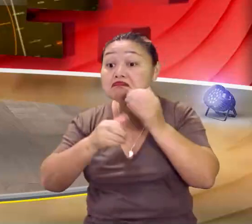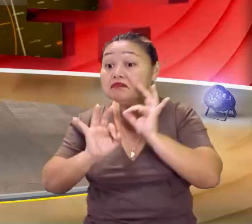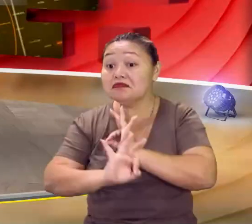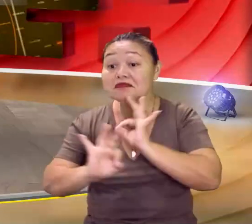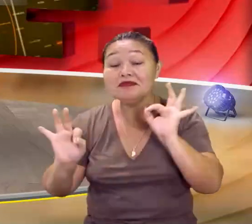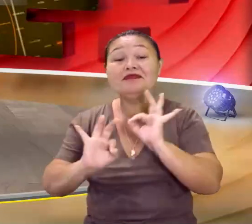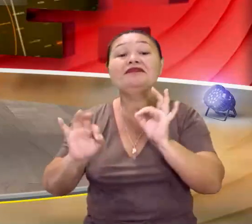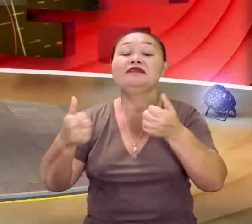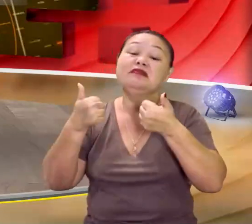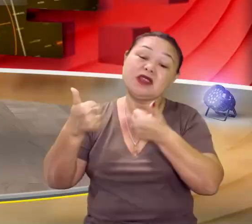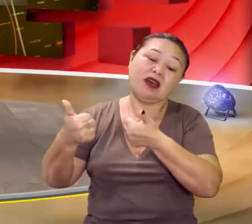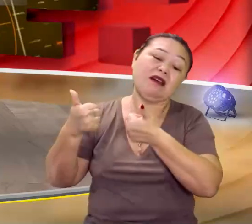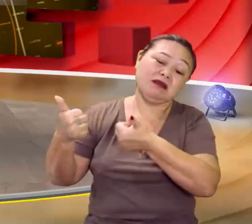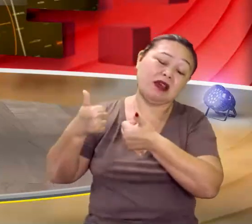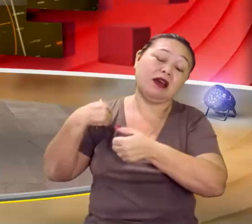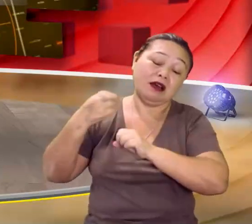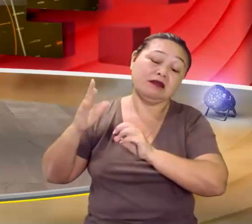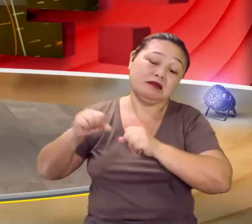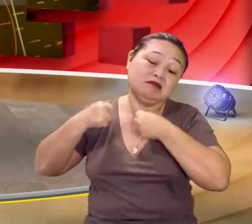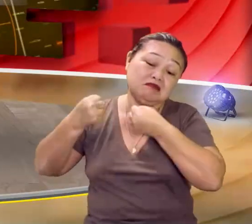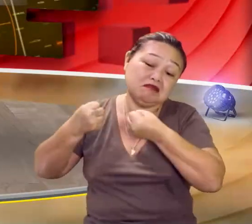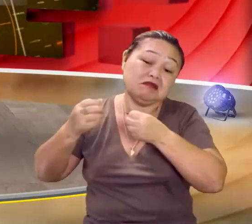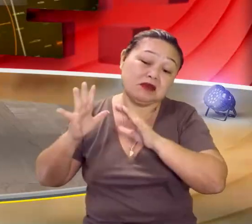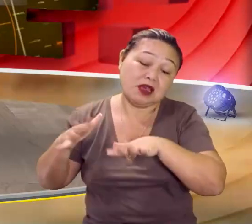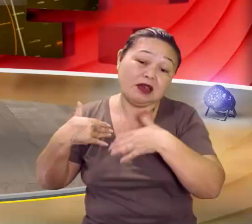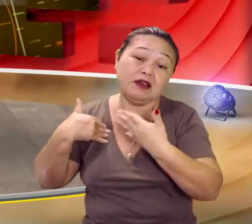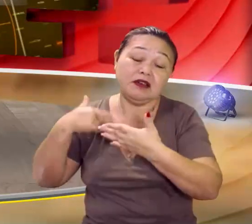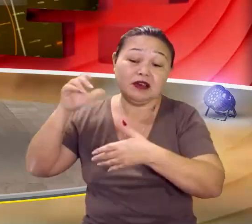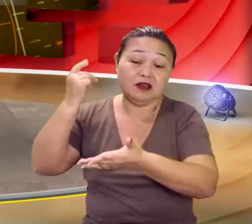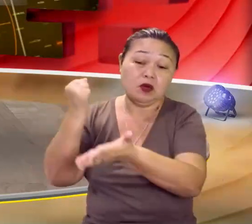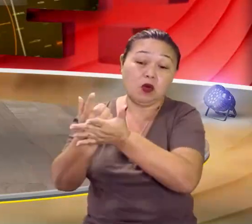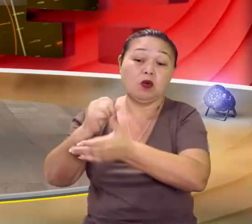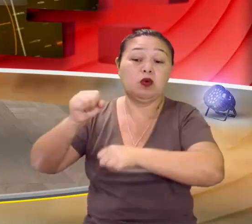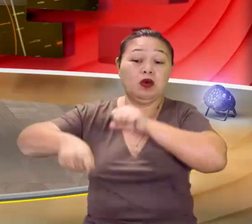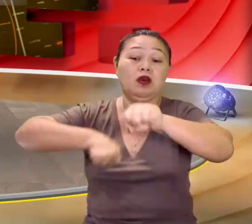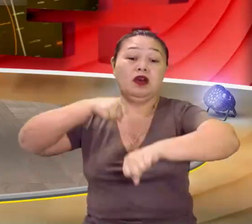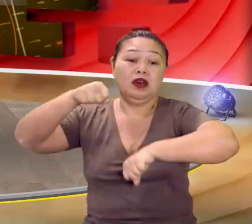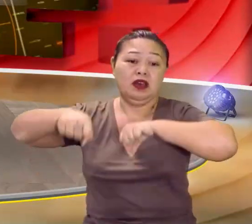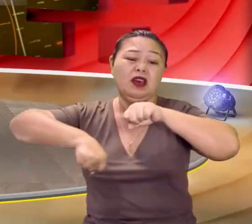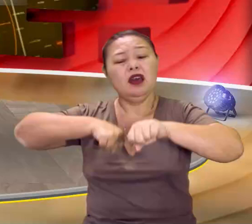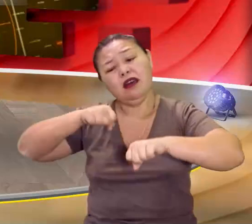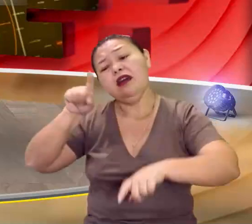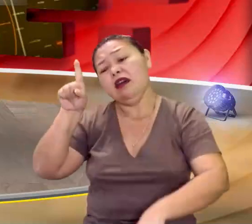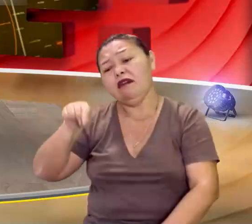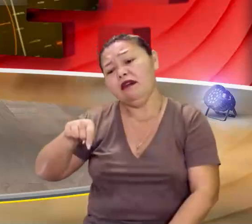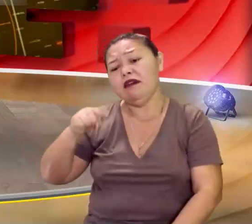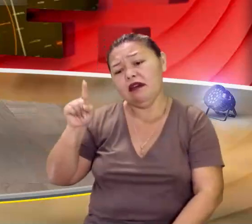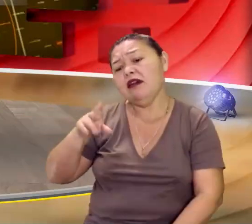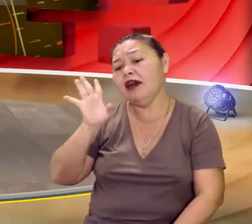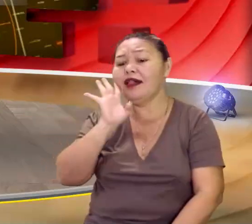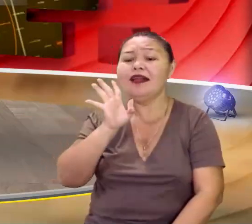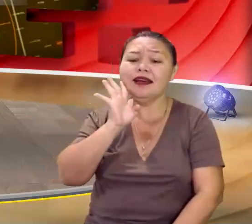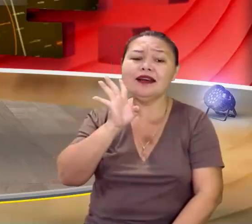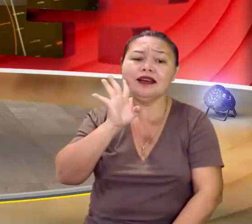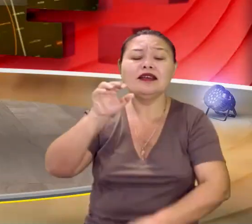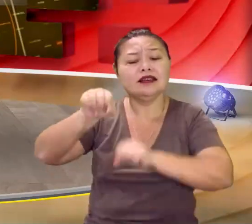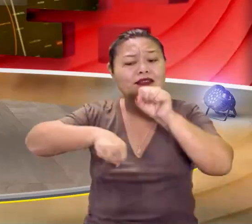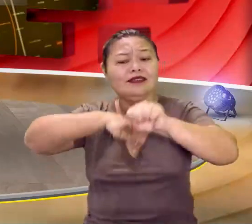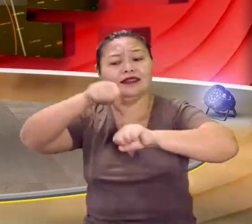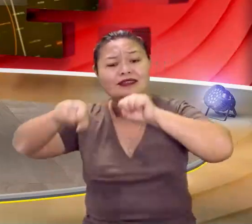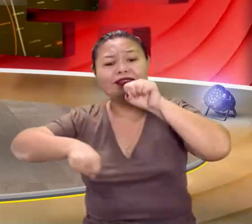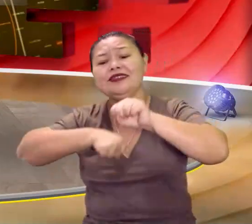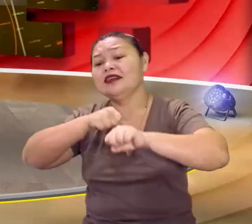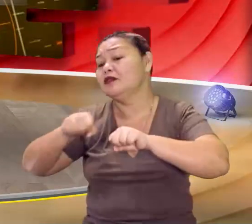Gente. Tá, eu vou fazer um esforço, vamos ver. Vou comprar uma bicicleta para você? Bicicleta é legal, né? Fazer um